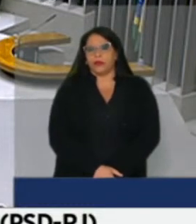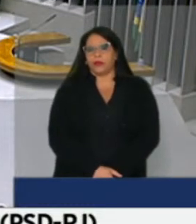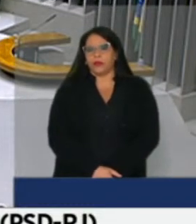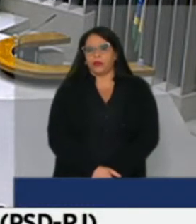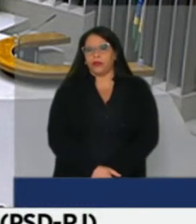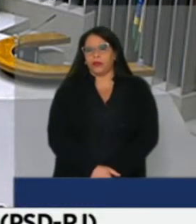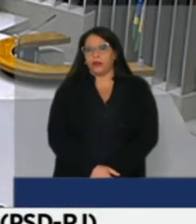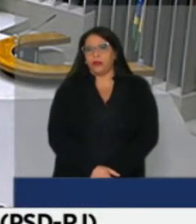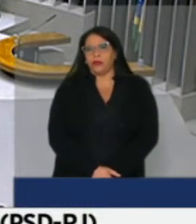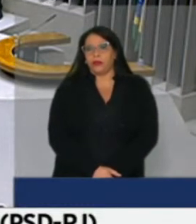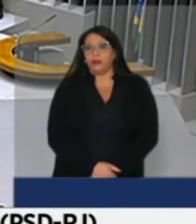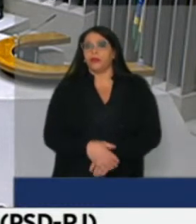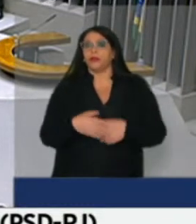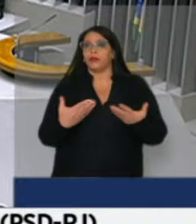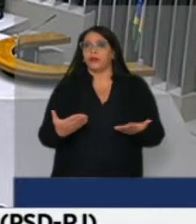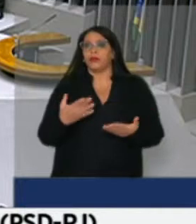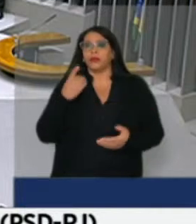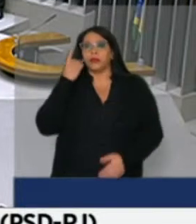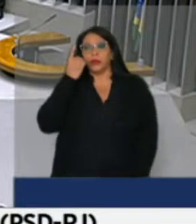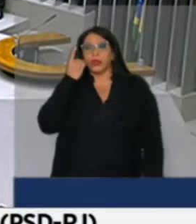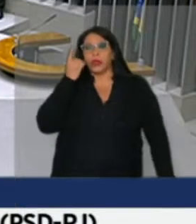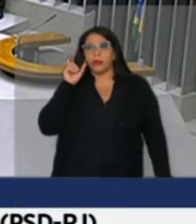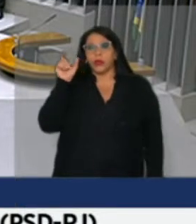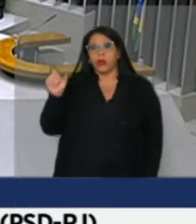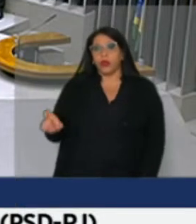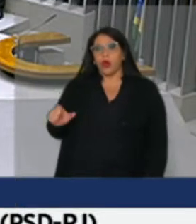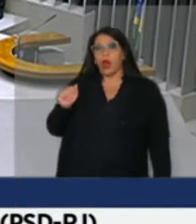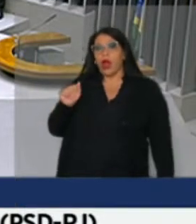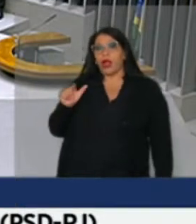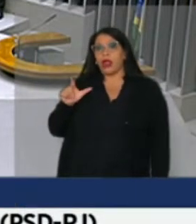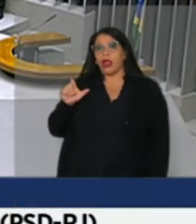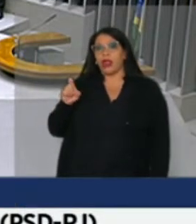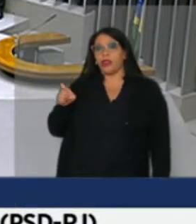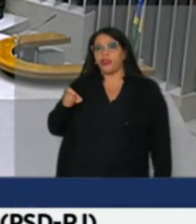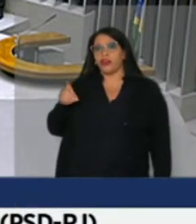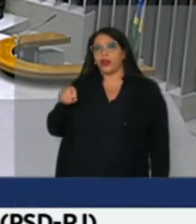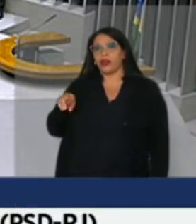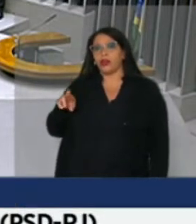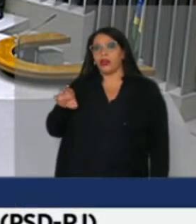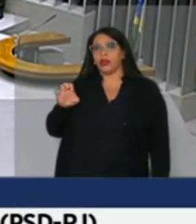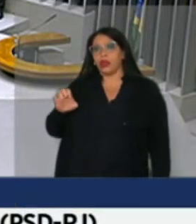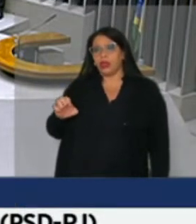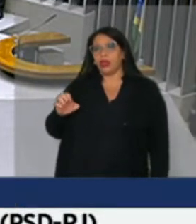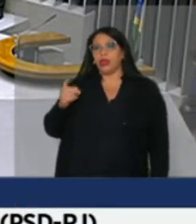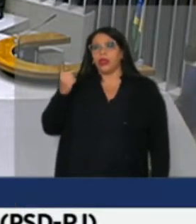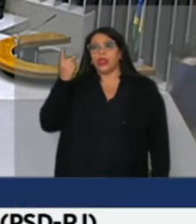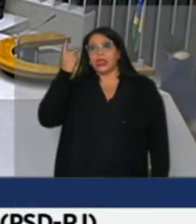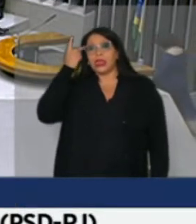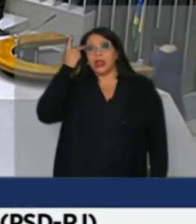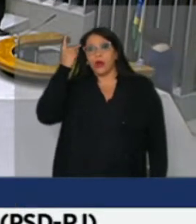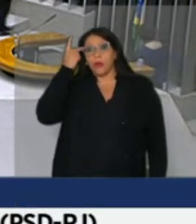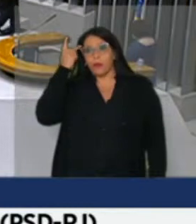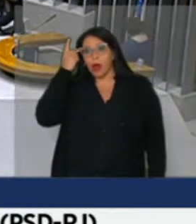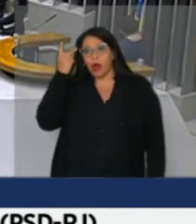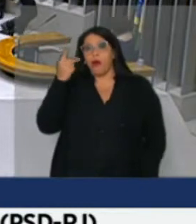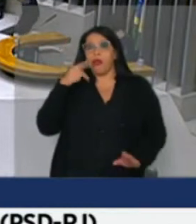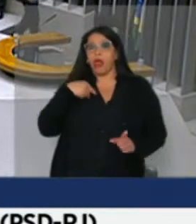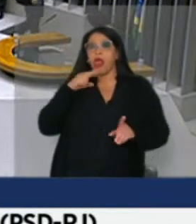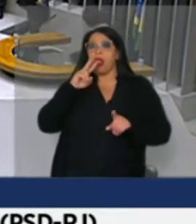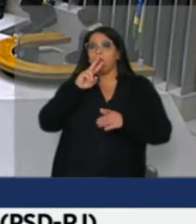Como eu dizia, então, o deputado Alexandre Leite, do Democratas de São Paulo, relator do projeto de resolução